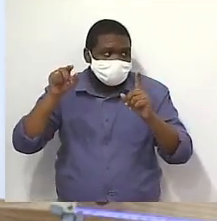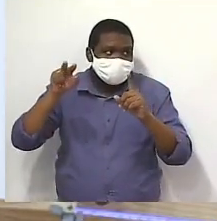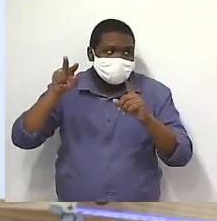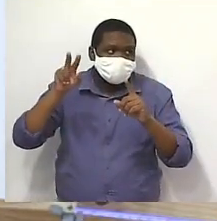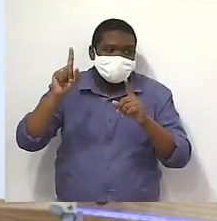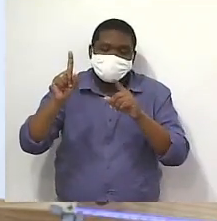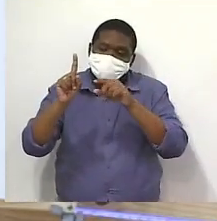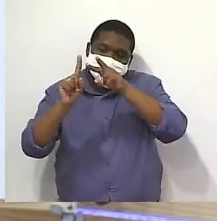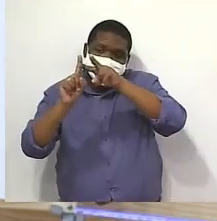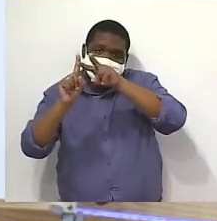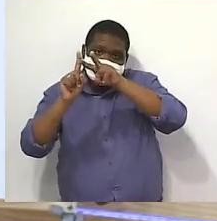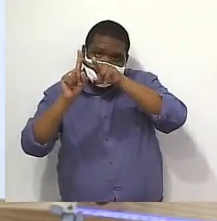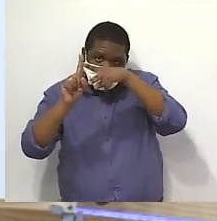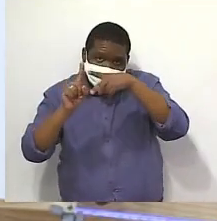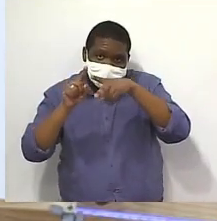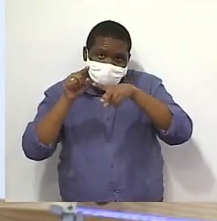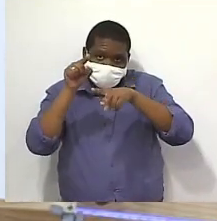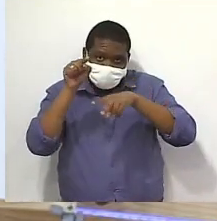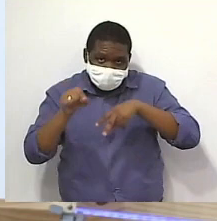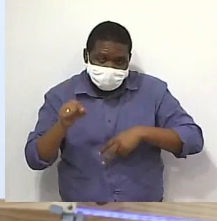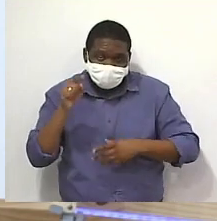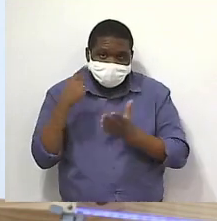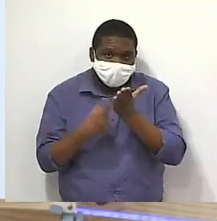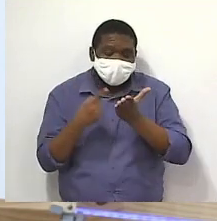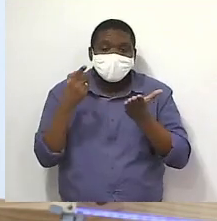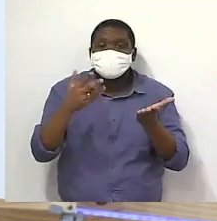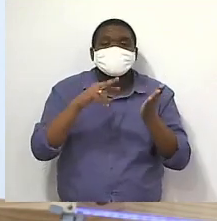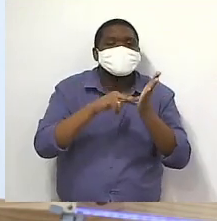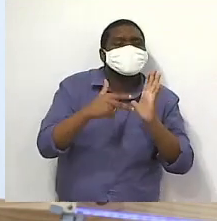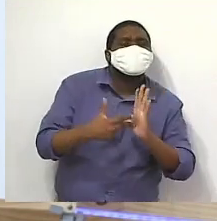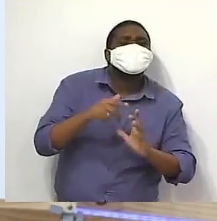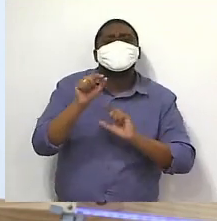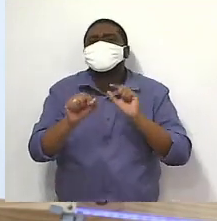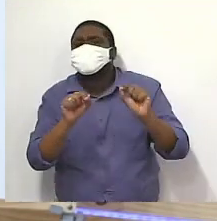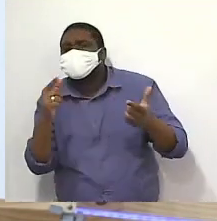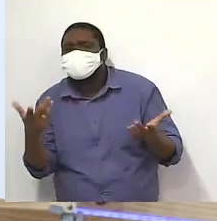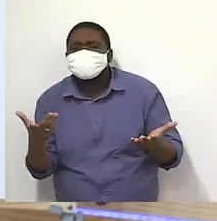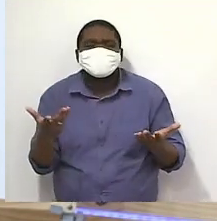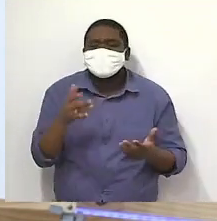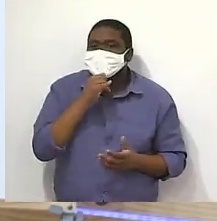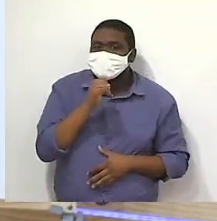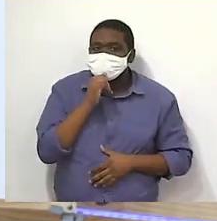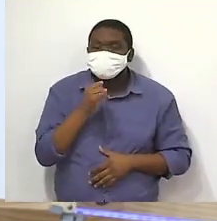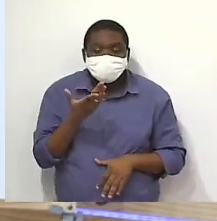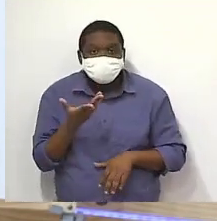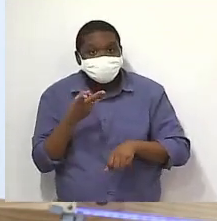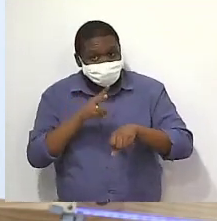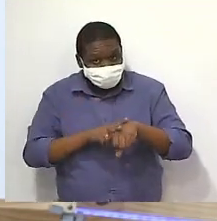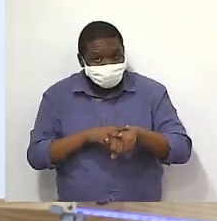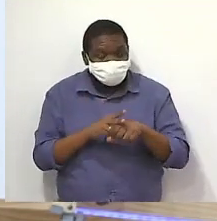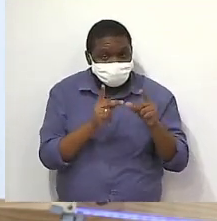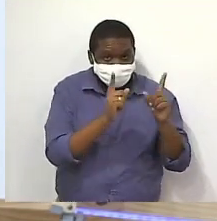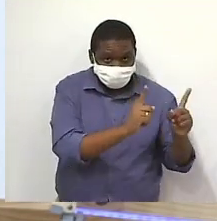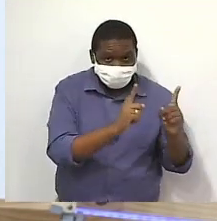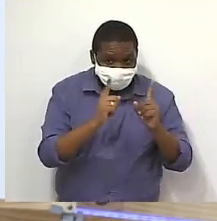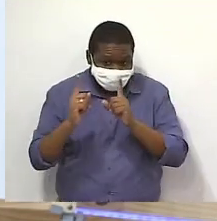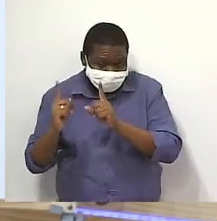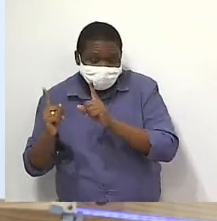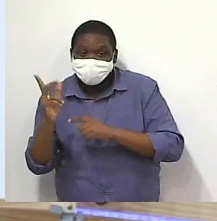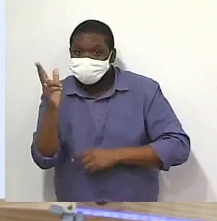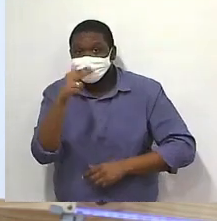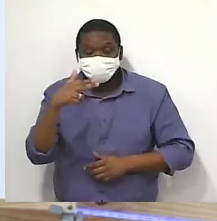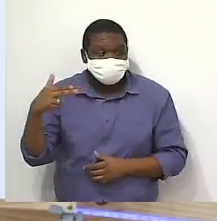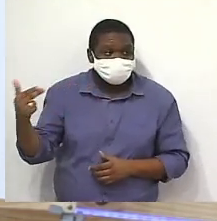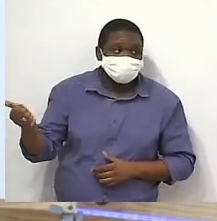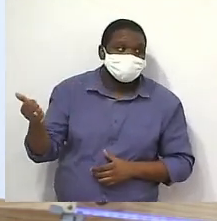vai coincidir. O que que isso quer dizer, professor? Quer dizer que essas duas medidas, elas